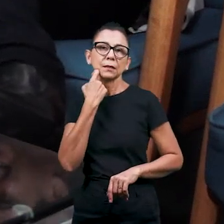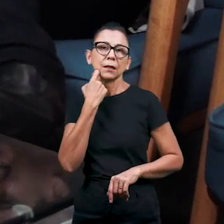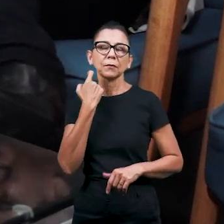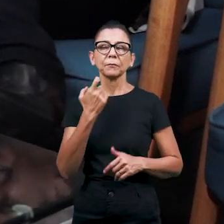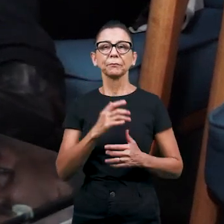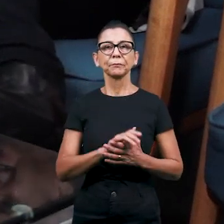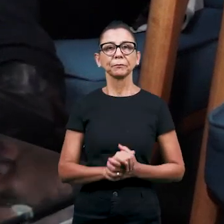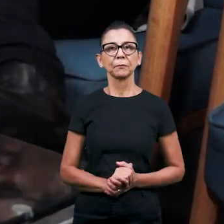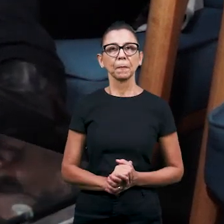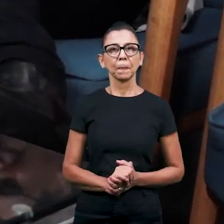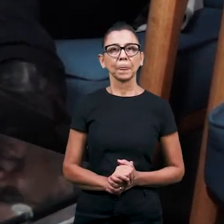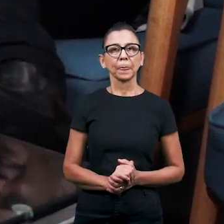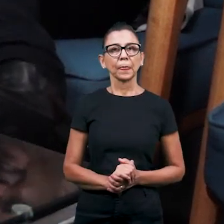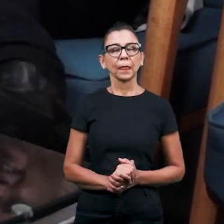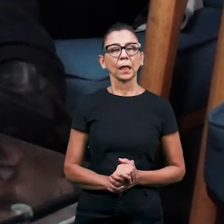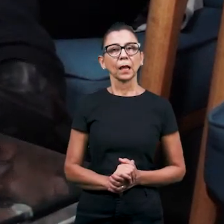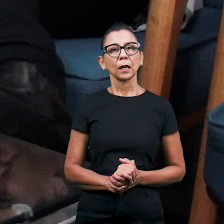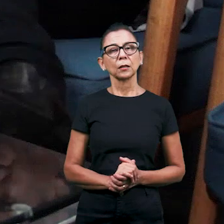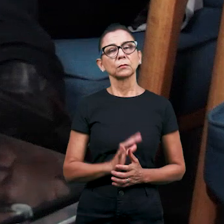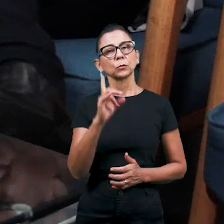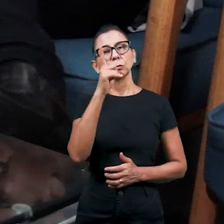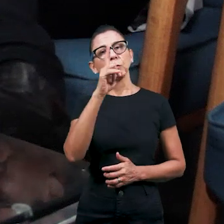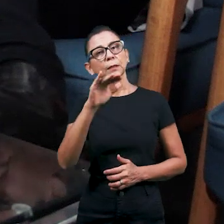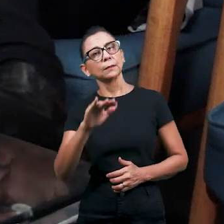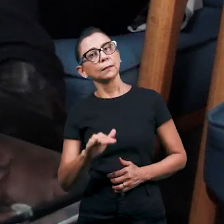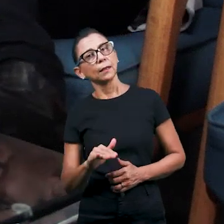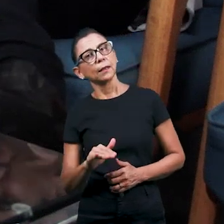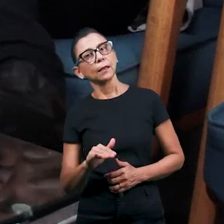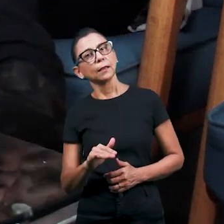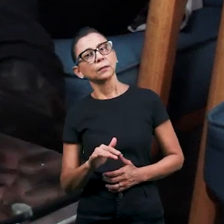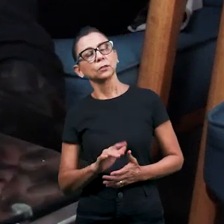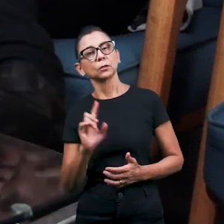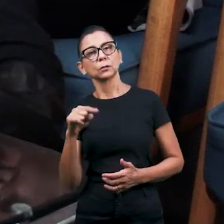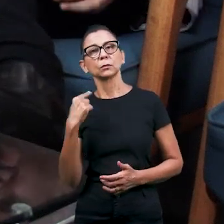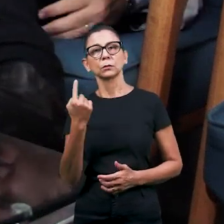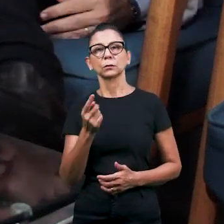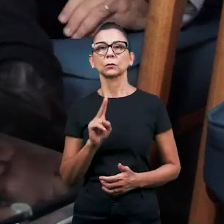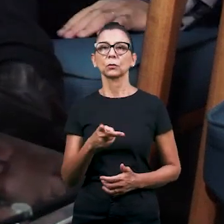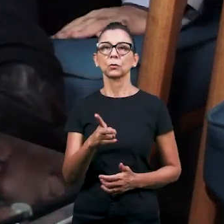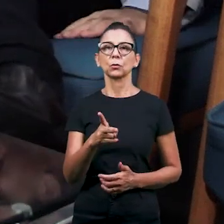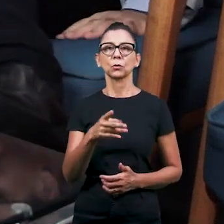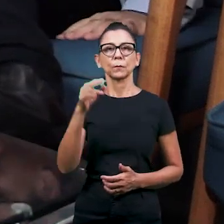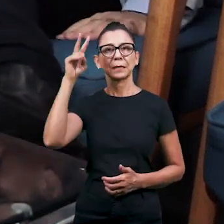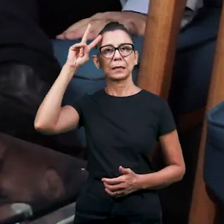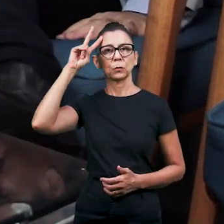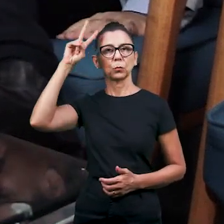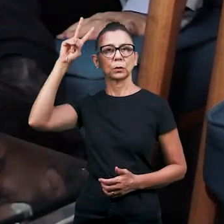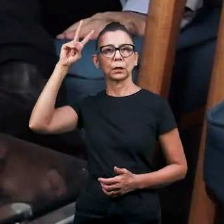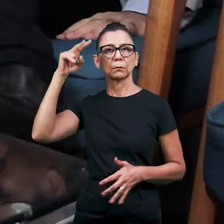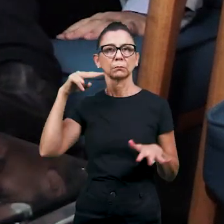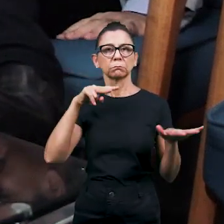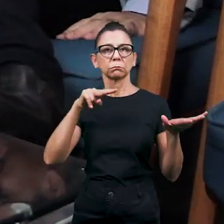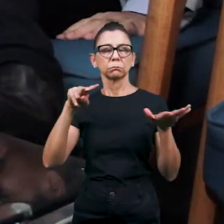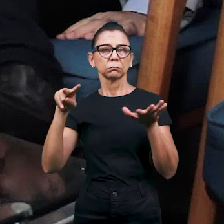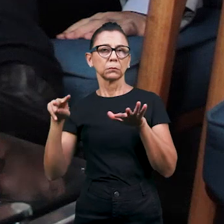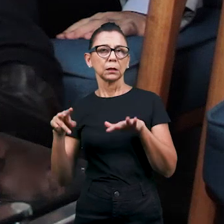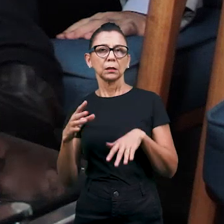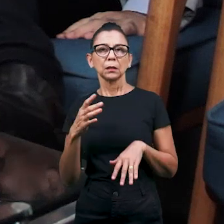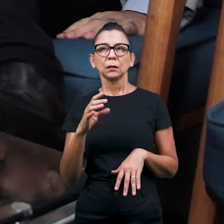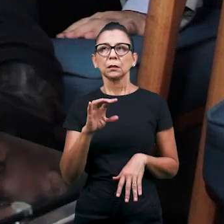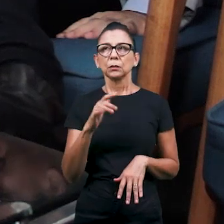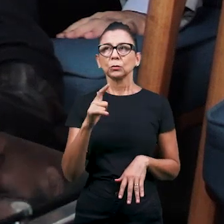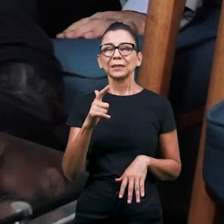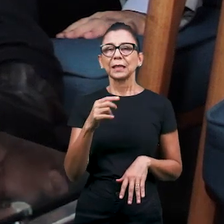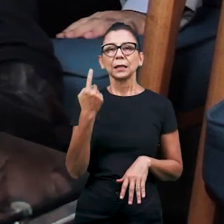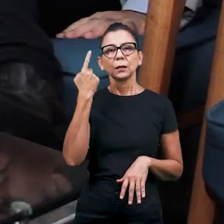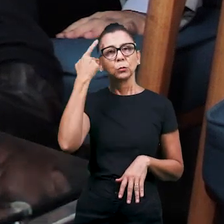mês antes, elas entram de desespero. É isso mesmo. Não é? Dos jovens é o inverso. Elas querem o negócio tudo ali. Então, você vê que a própria reunião das senhoras é assim,